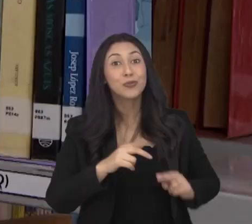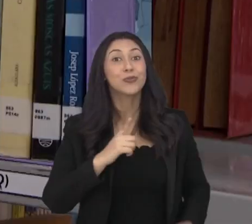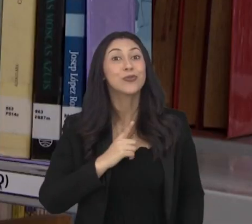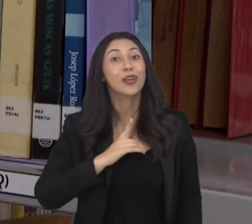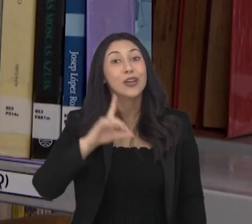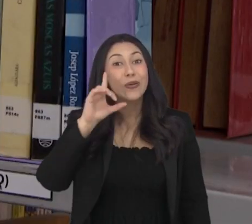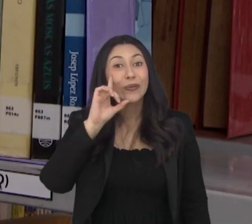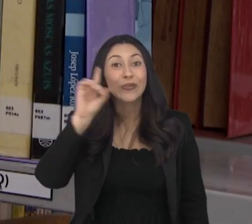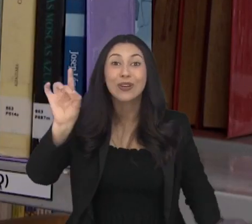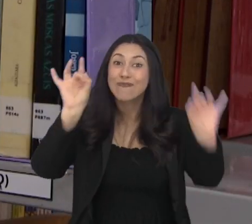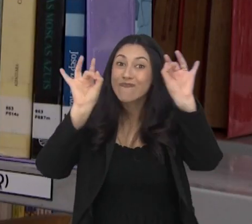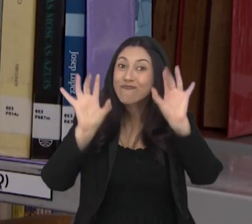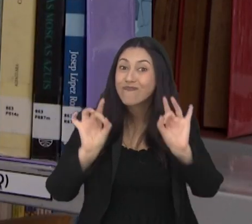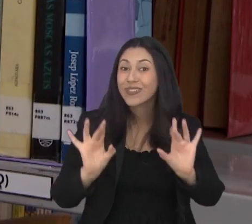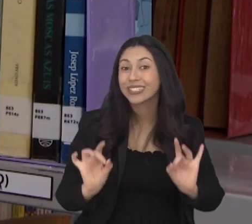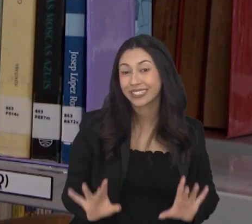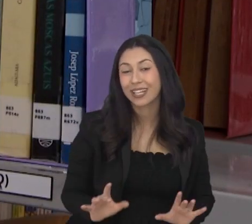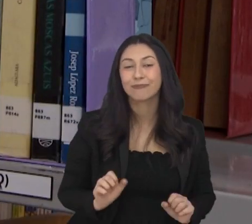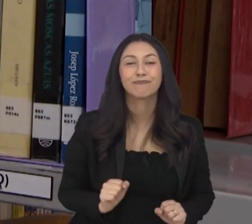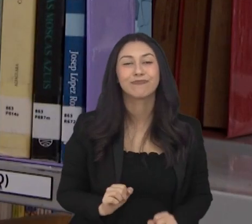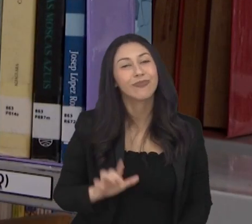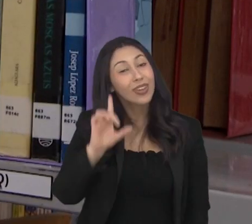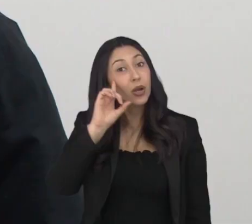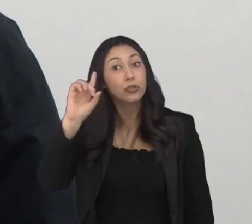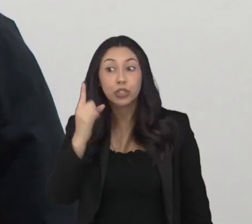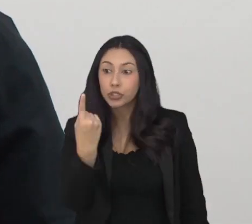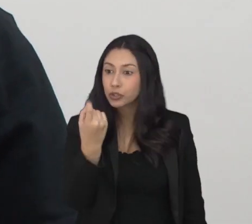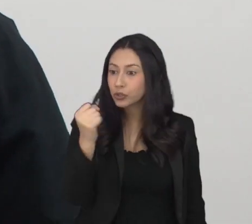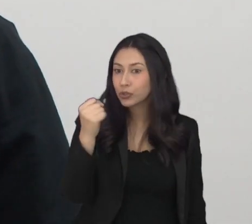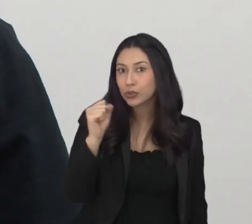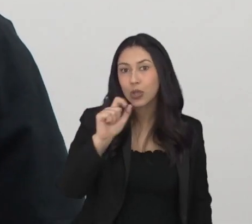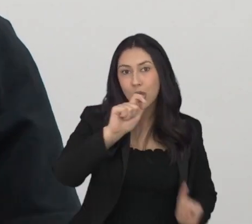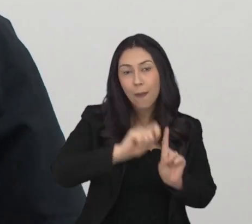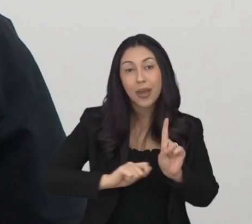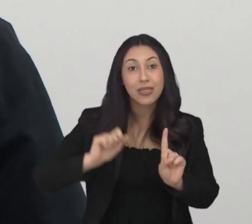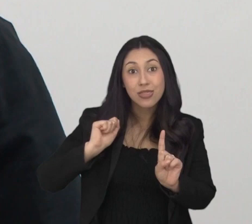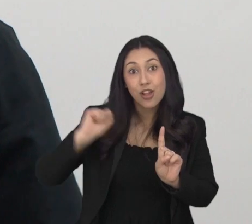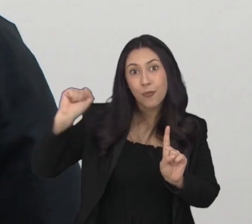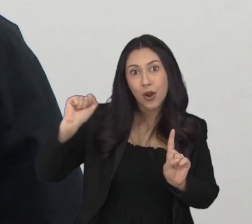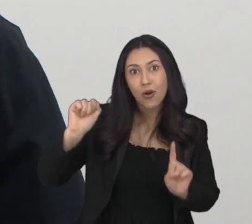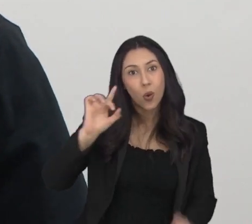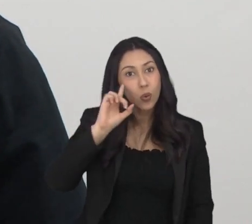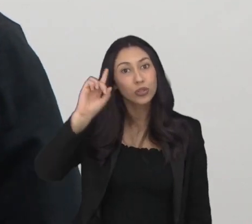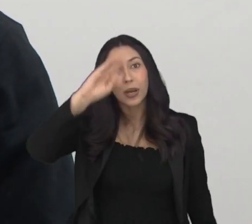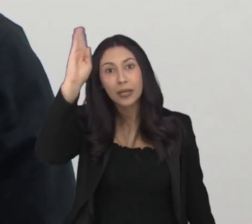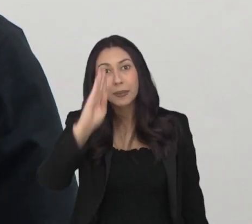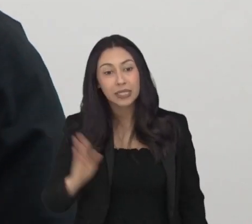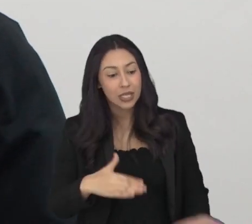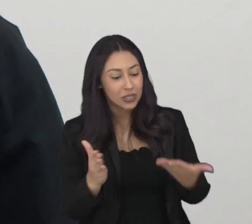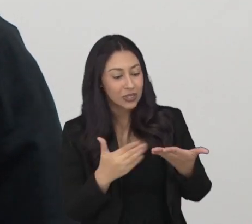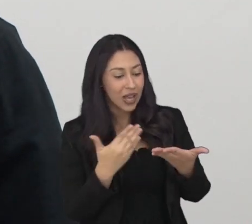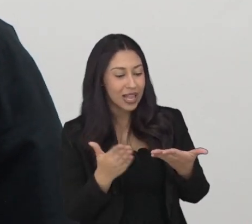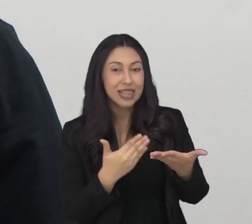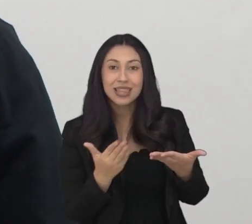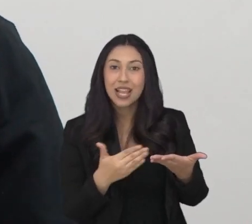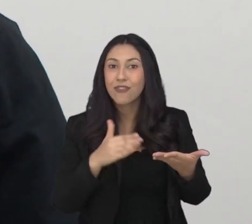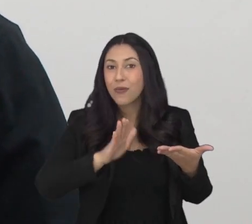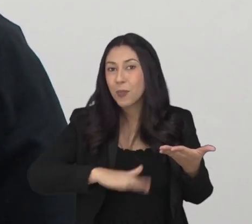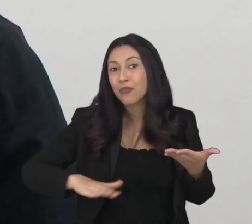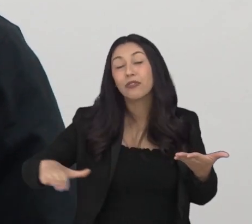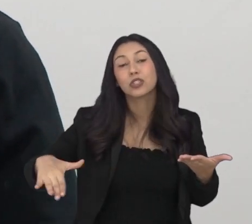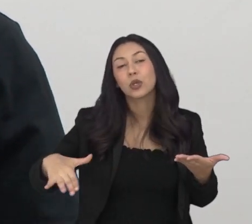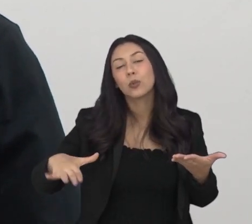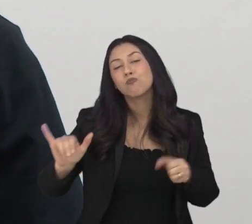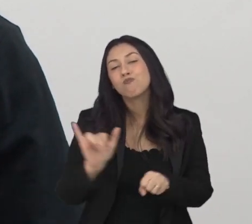importante, ganhou até um dia dedicado a ele. A data 18 de abril, considerado o Dia Nacional do Livro